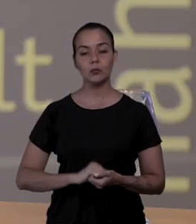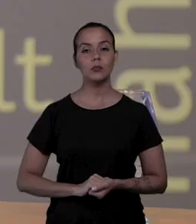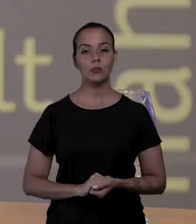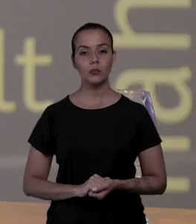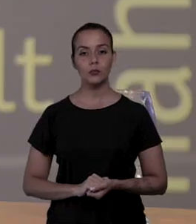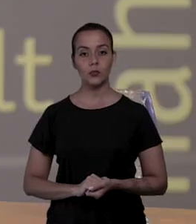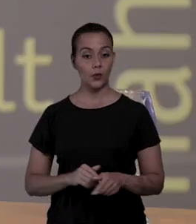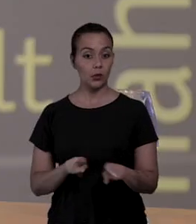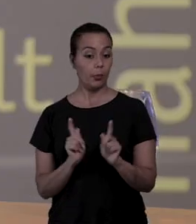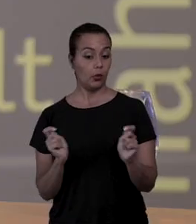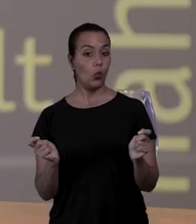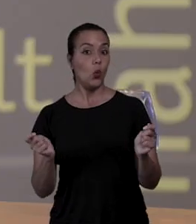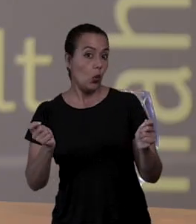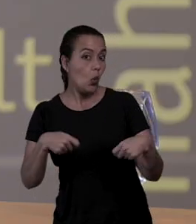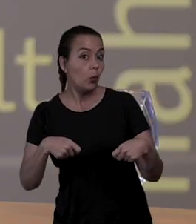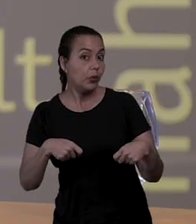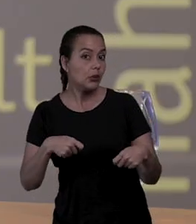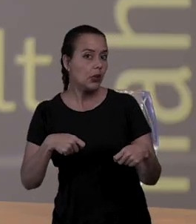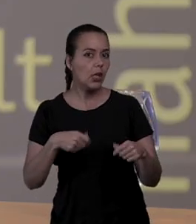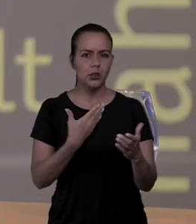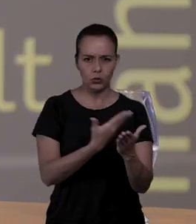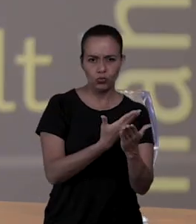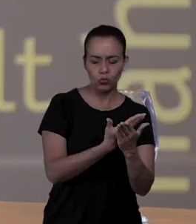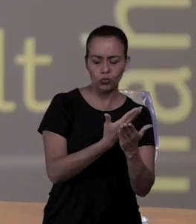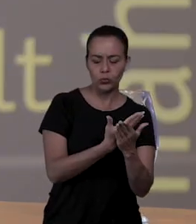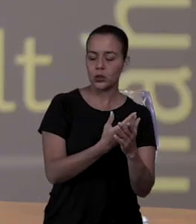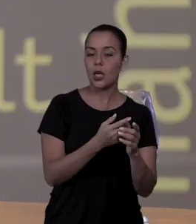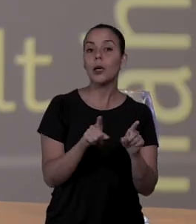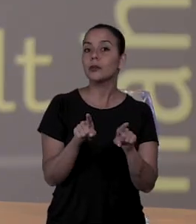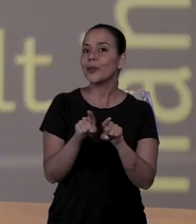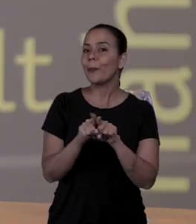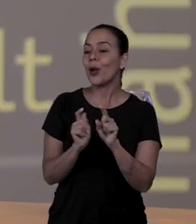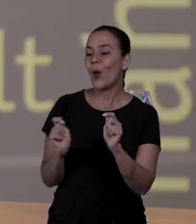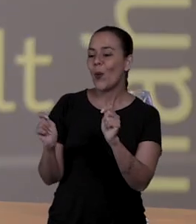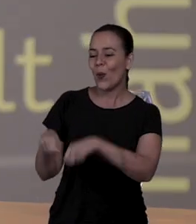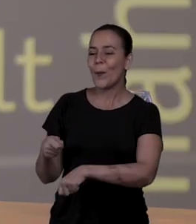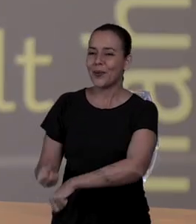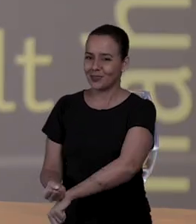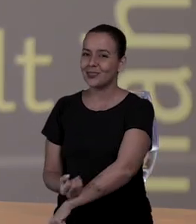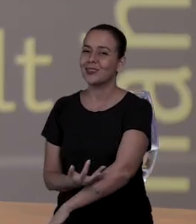próprias decisões. Ele é branco e tem olhos competência, não só a competência acadêmica, mas